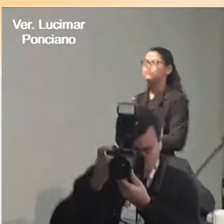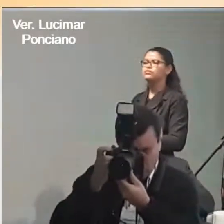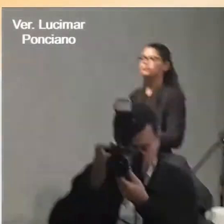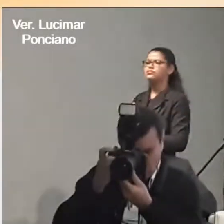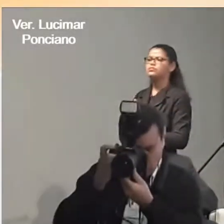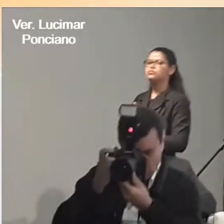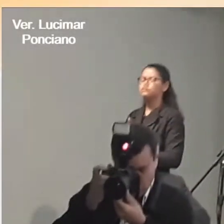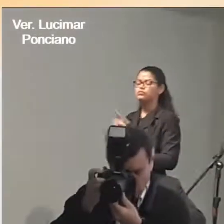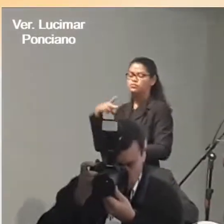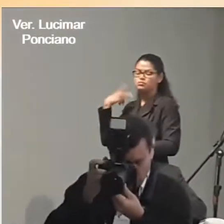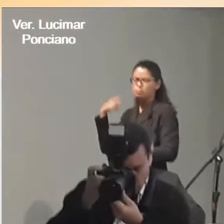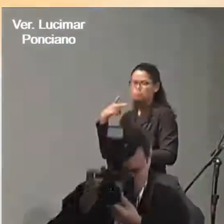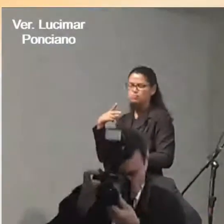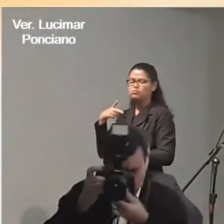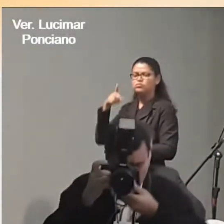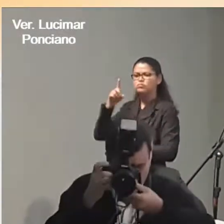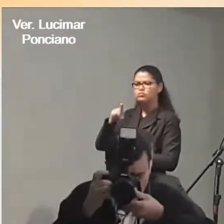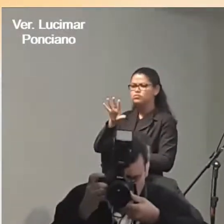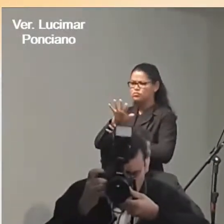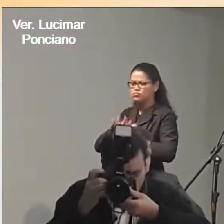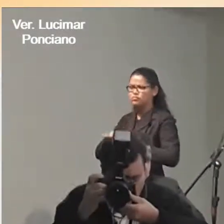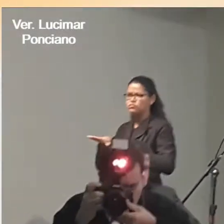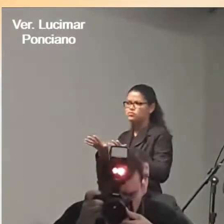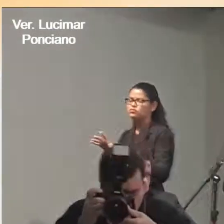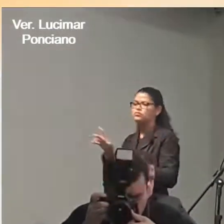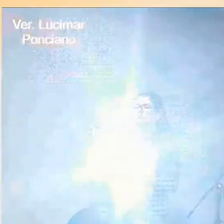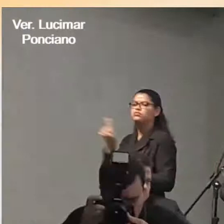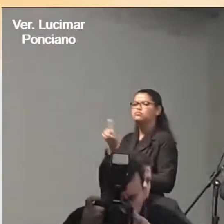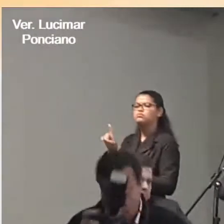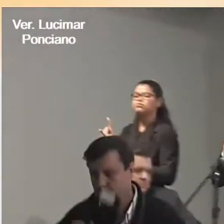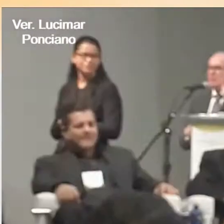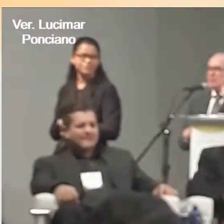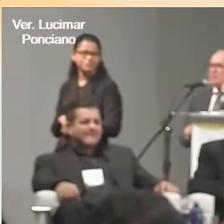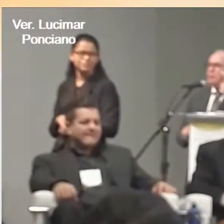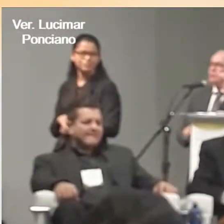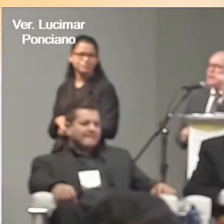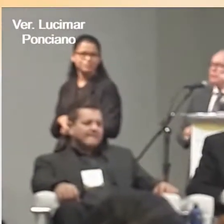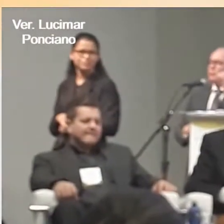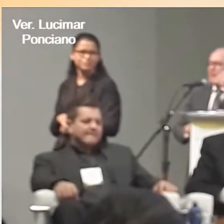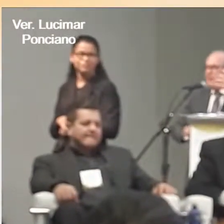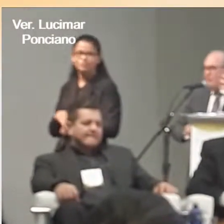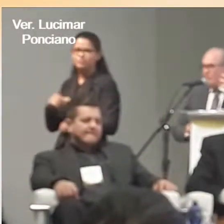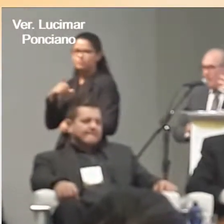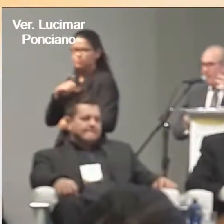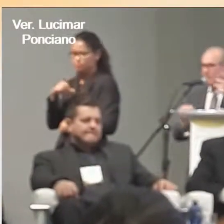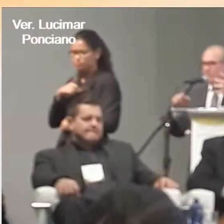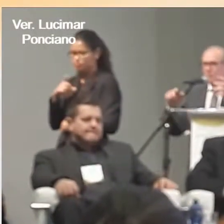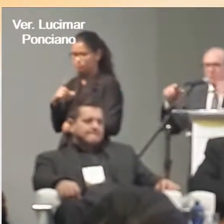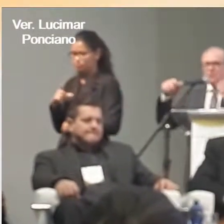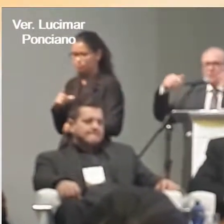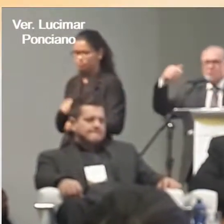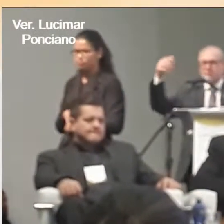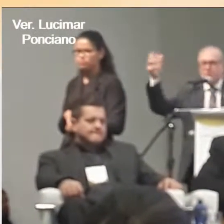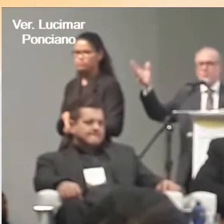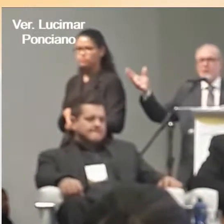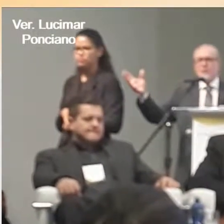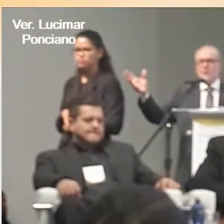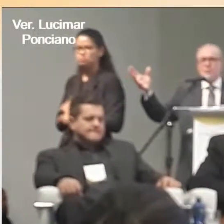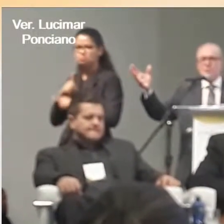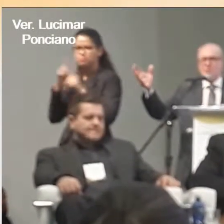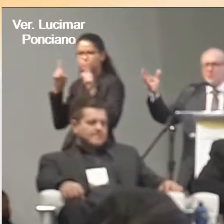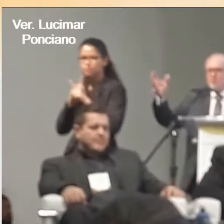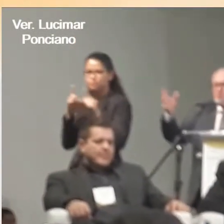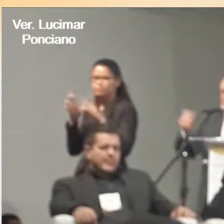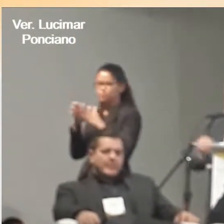somos todos ou não políticos? Nós não somos políticos, todo mundo. Eu tenho uma crítica